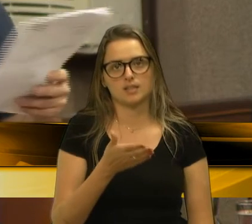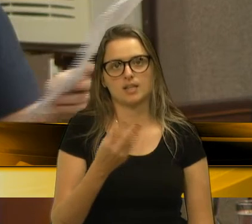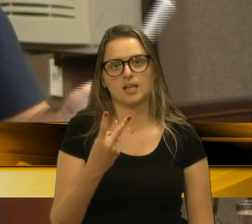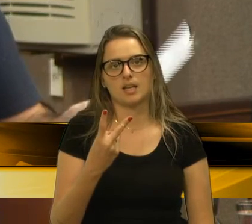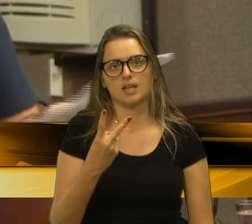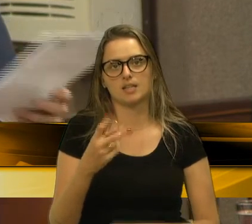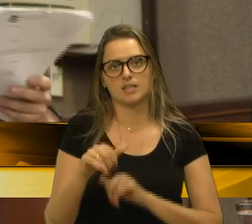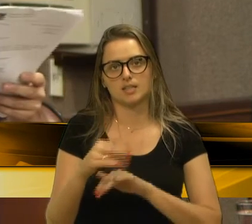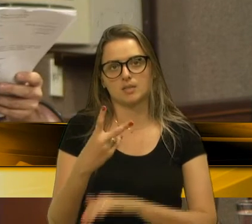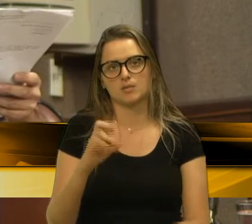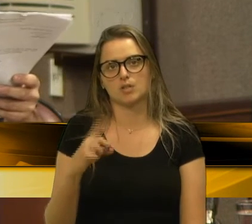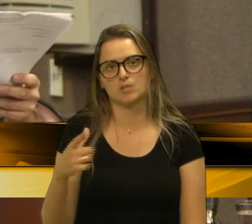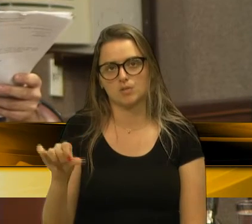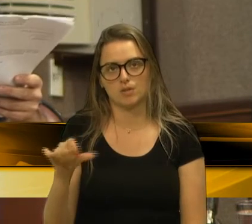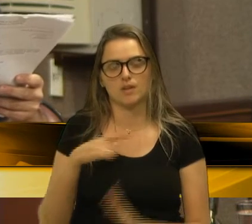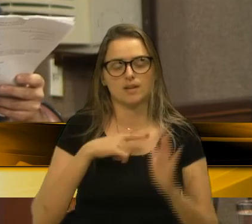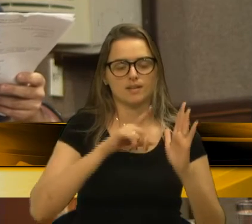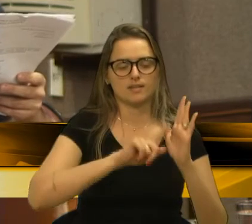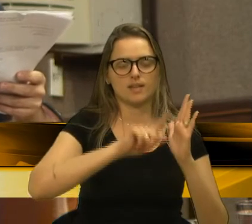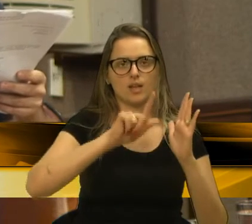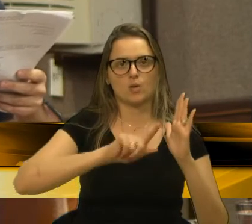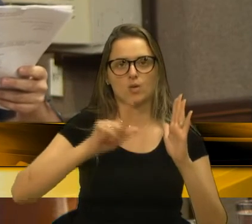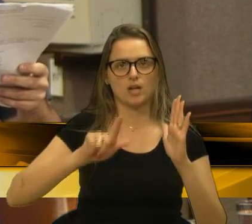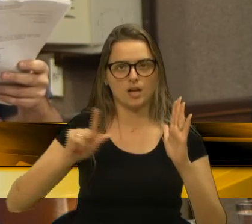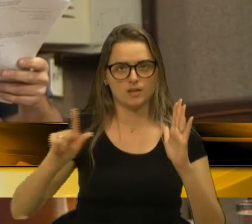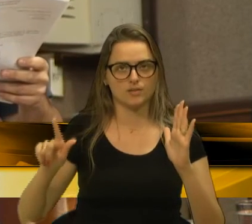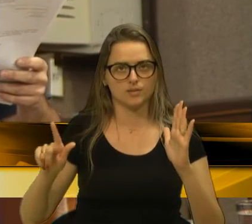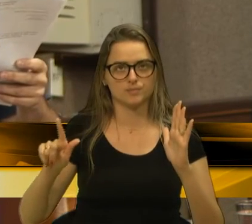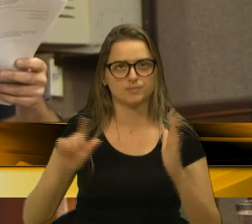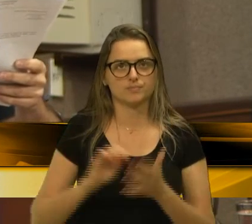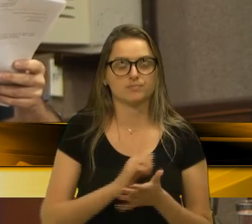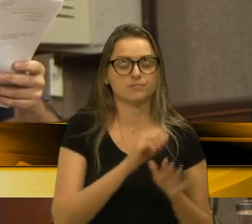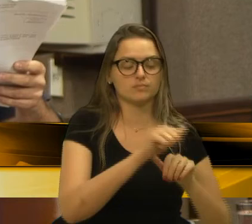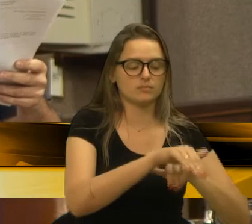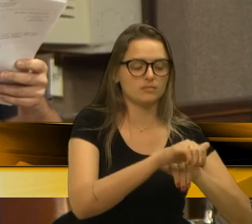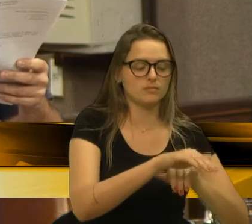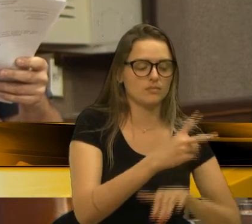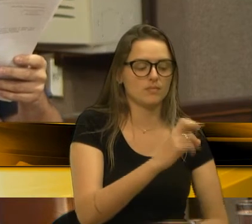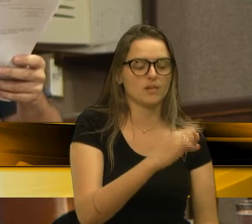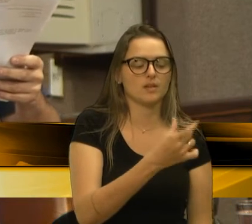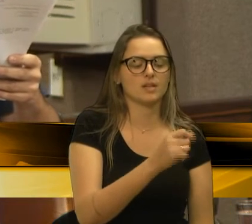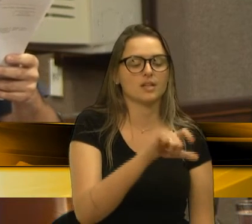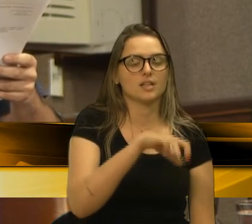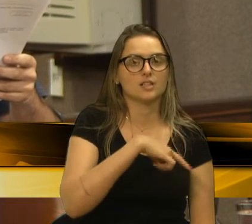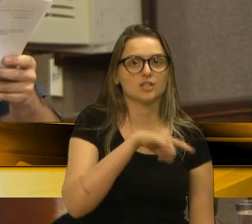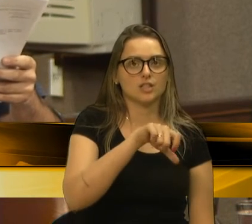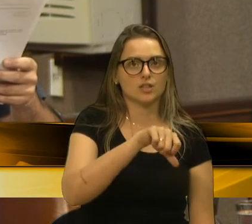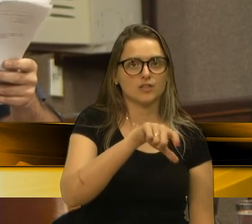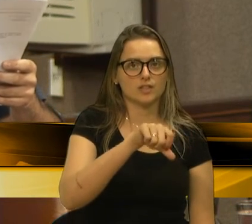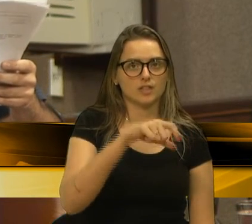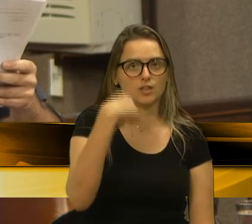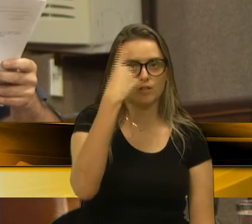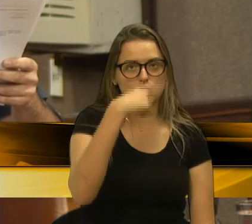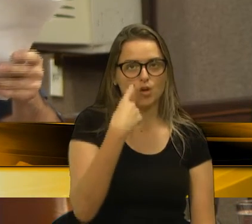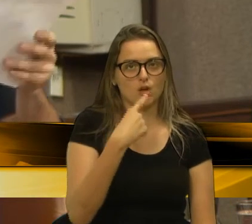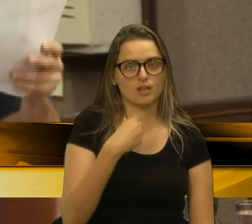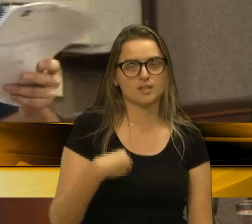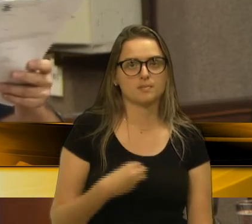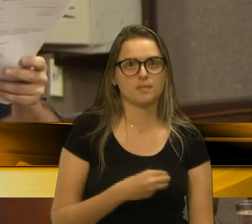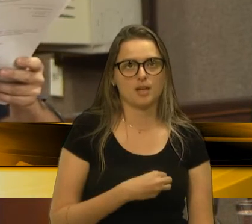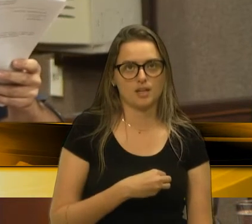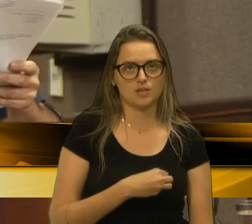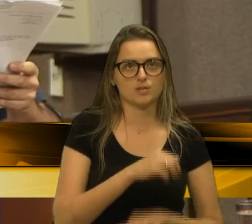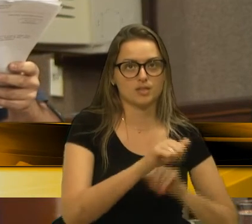tem a planilha aqui, que o senhor quiser observar, em setembro nós tínhamos 99 horas médicas na semana.